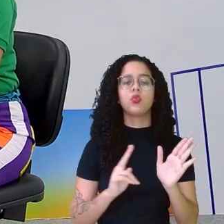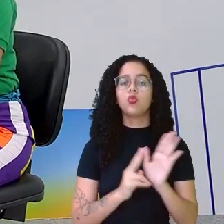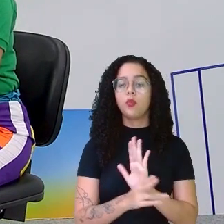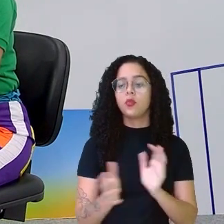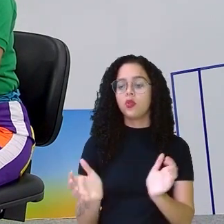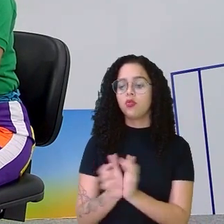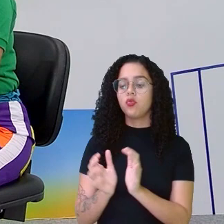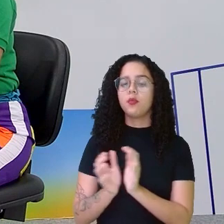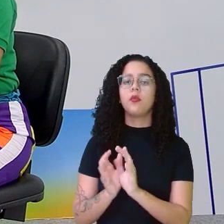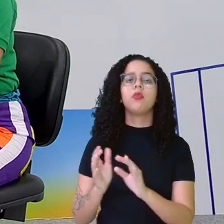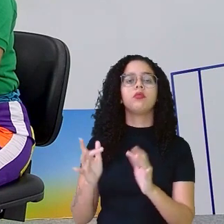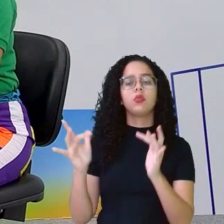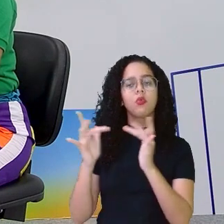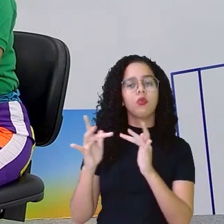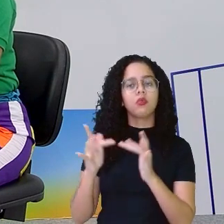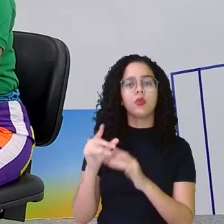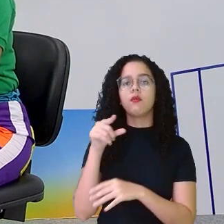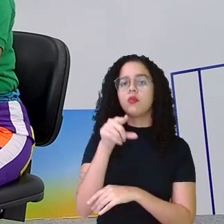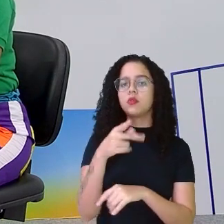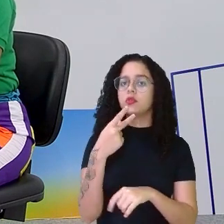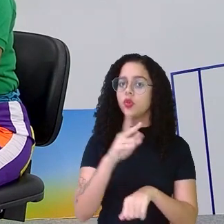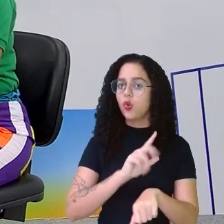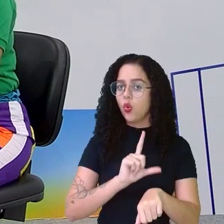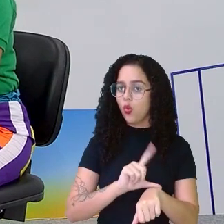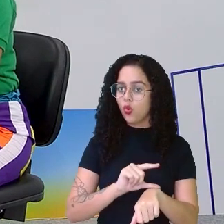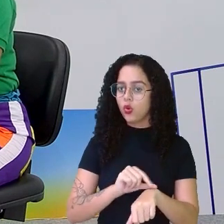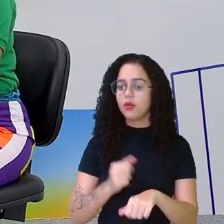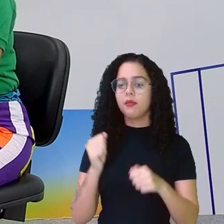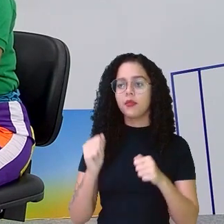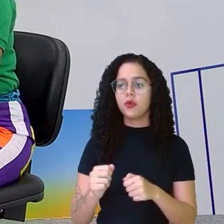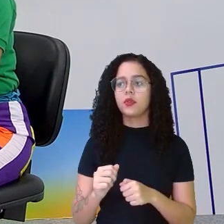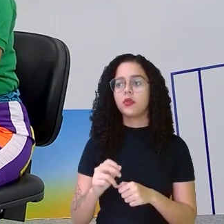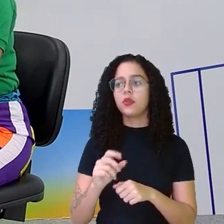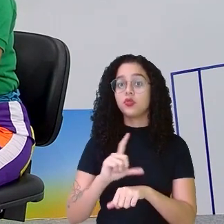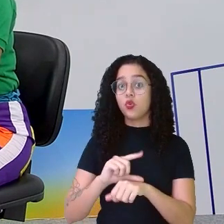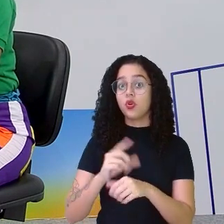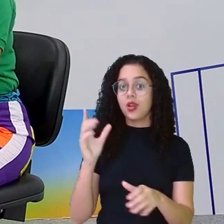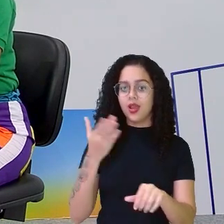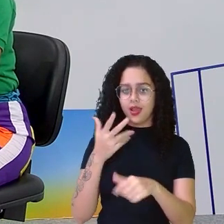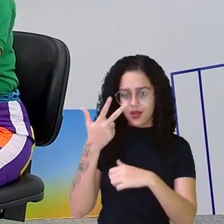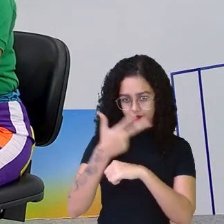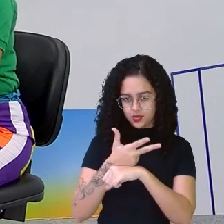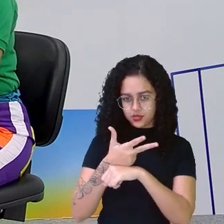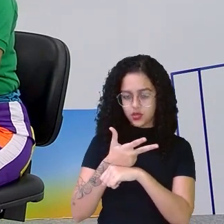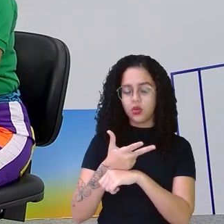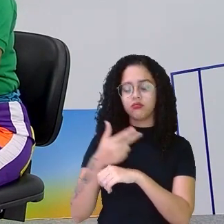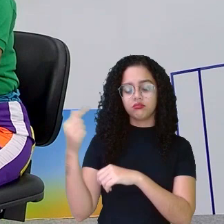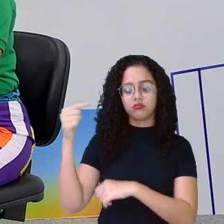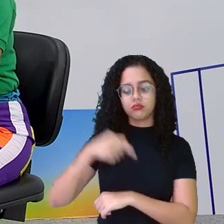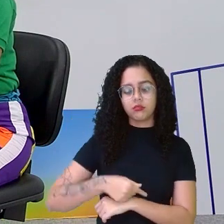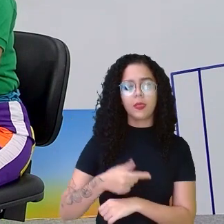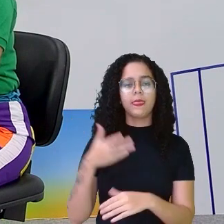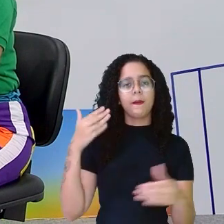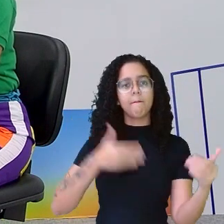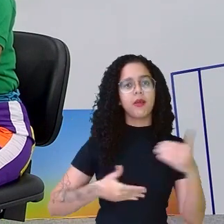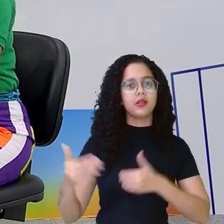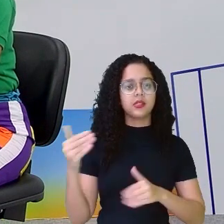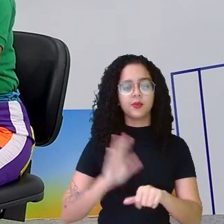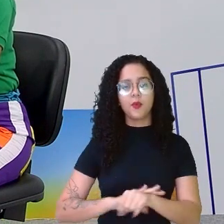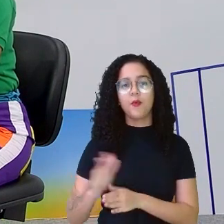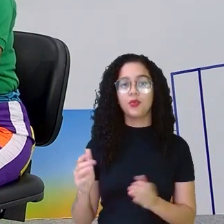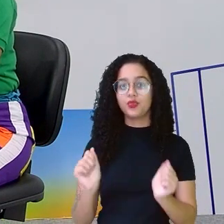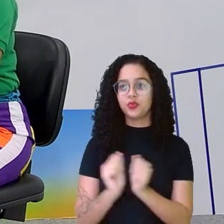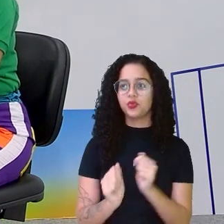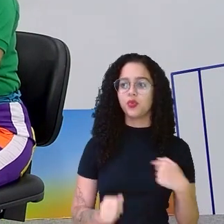entra em contato para que você, no seu horário, dê uma passada, no horário da gravação, dê uma passadinha aqui e participe deste momento com a